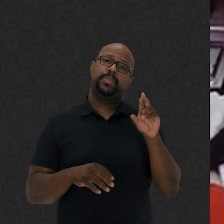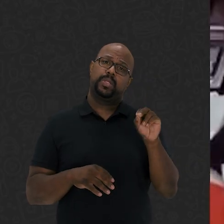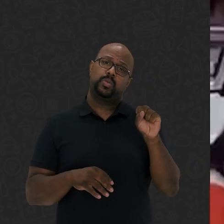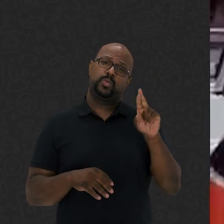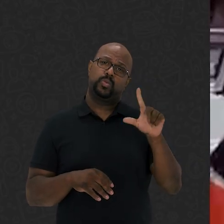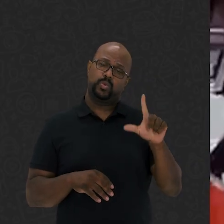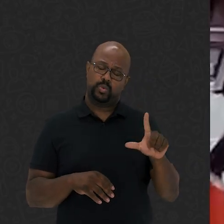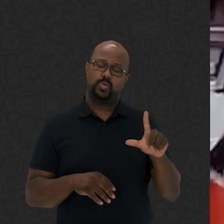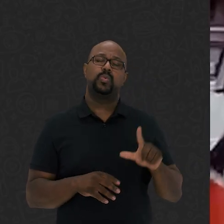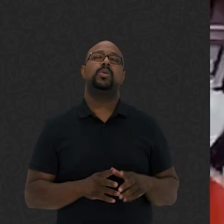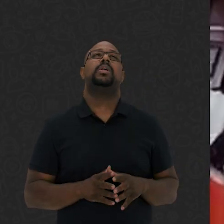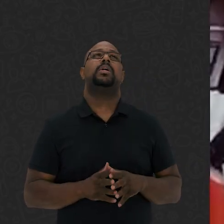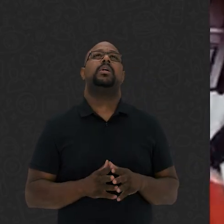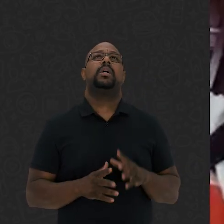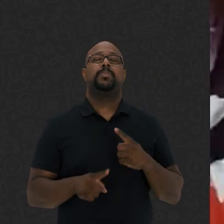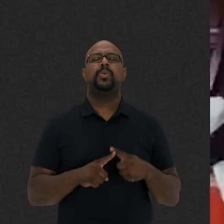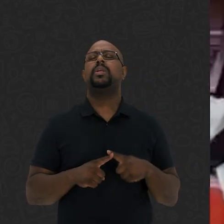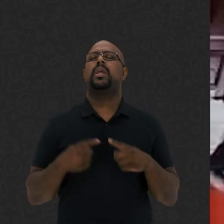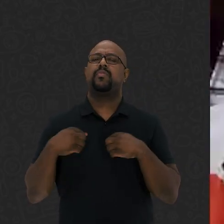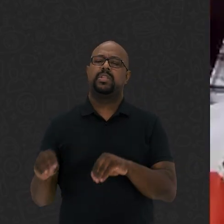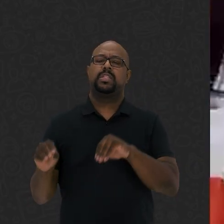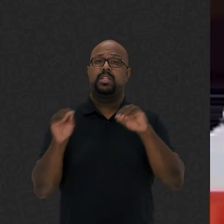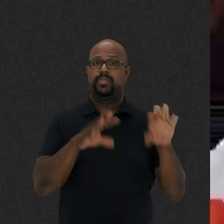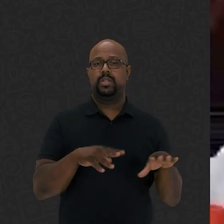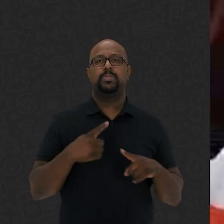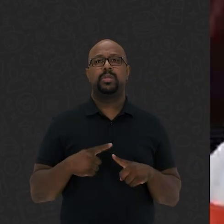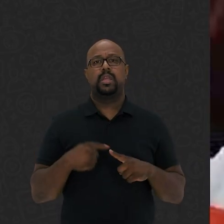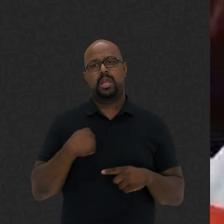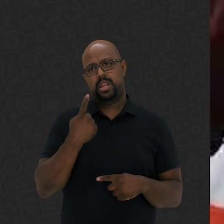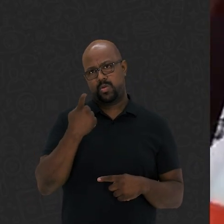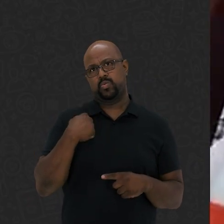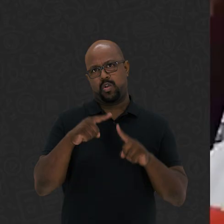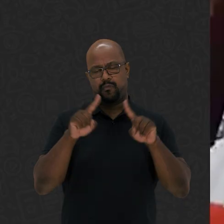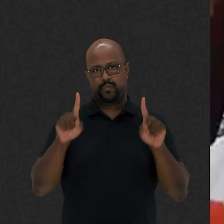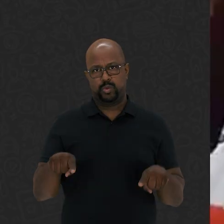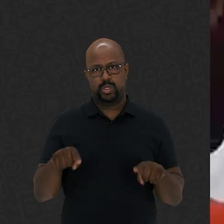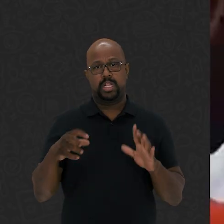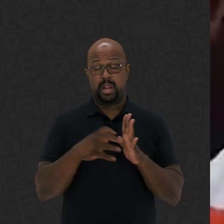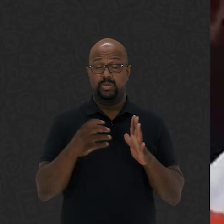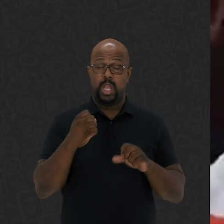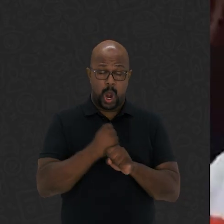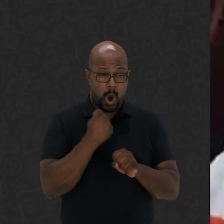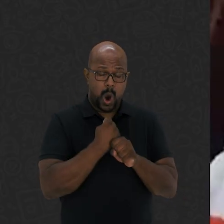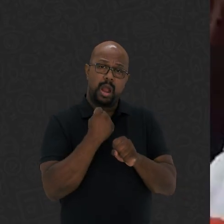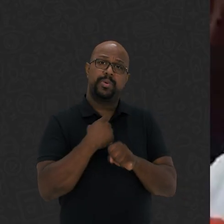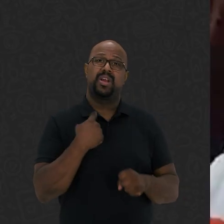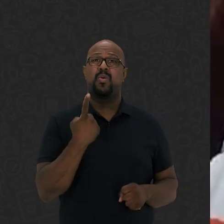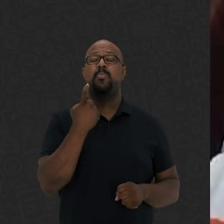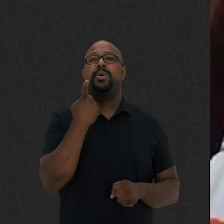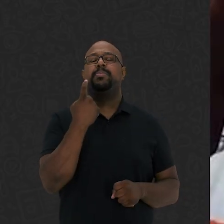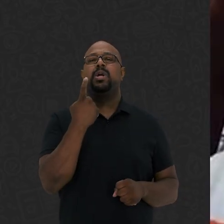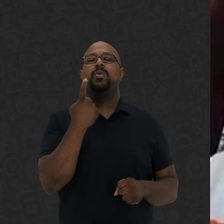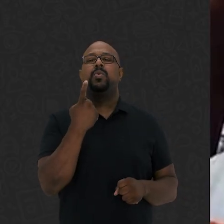Sul. Tá? Por que eu fui transferido? Porque era um dos funcionários que, quando tinha uma obra, eu